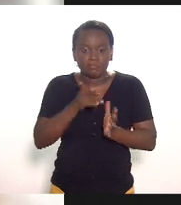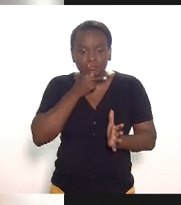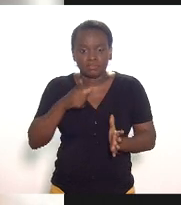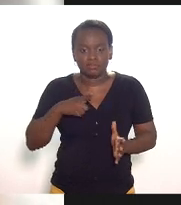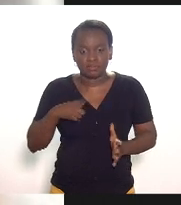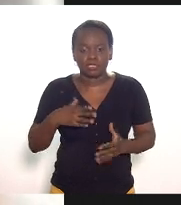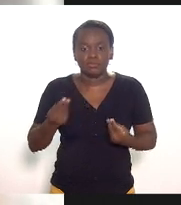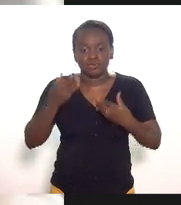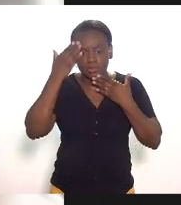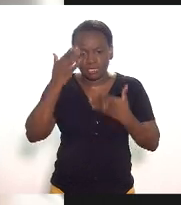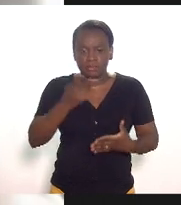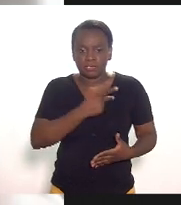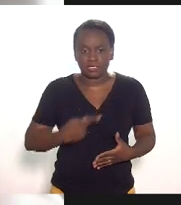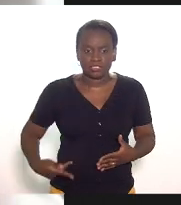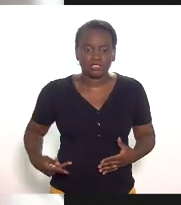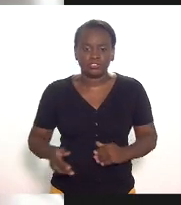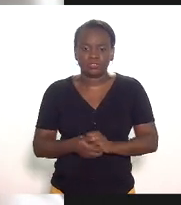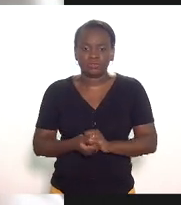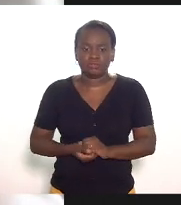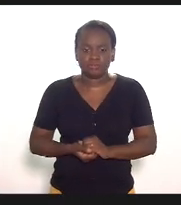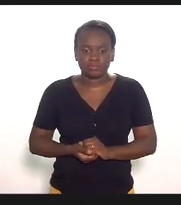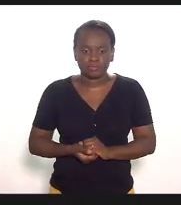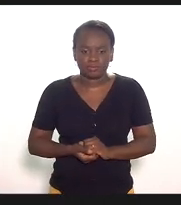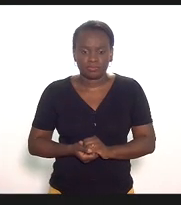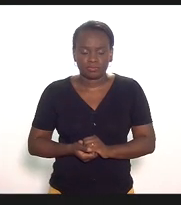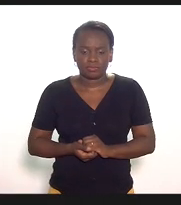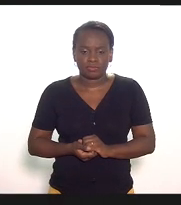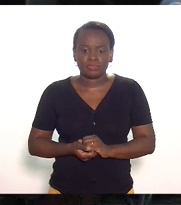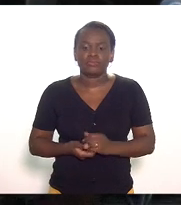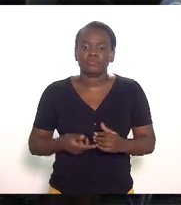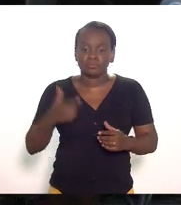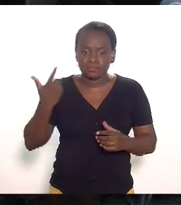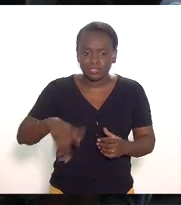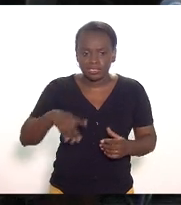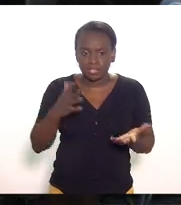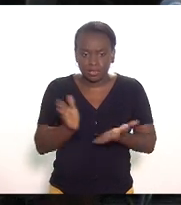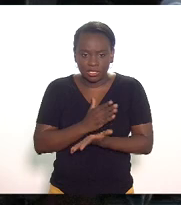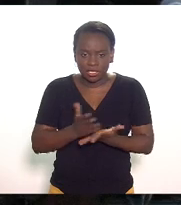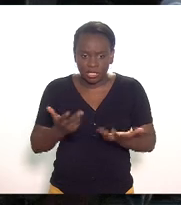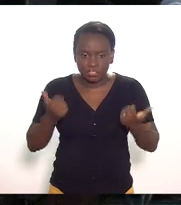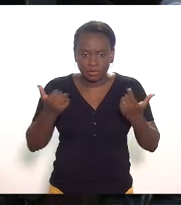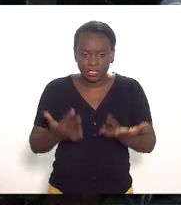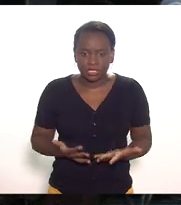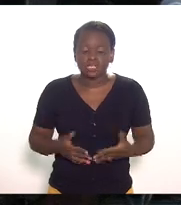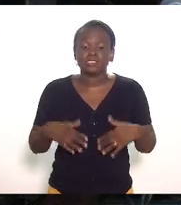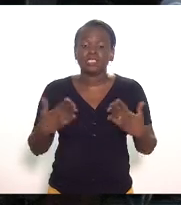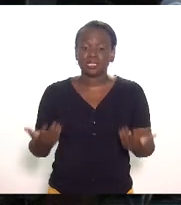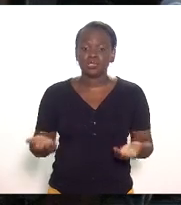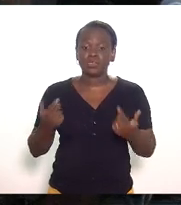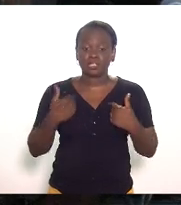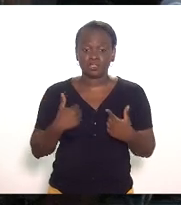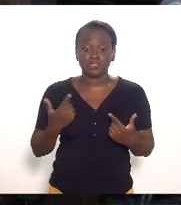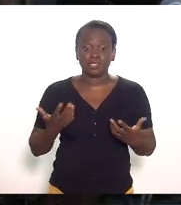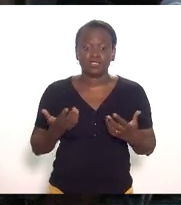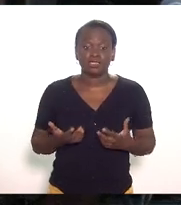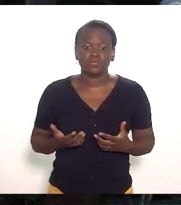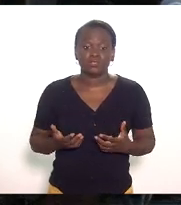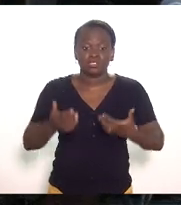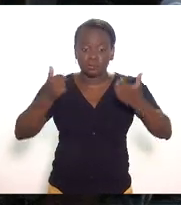partido. Muito obrigado, senhor presidente. Alguém mais que queira discutir? Então, eu quero